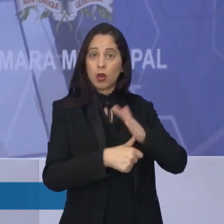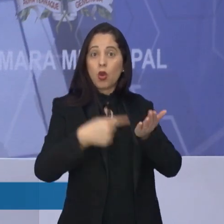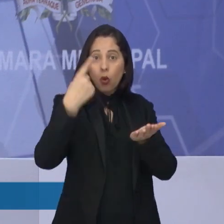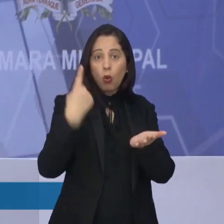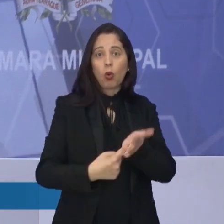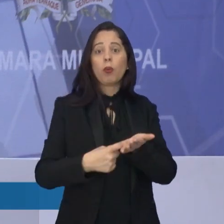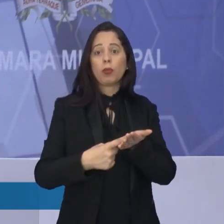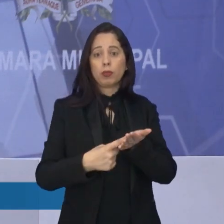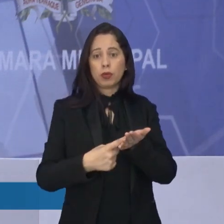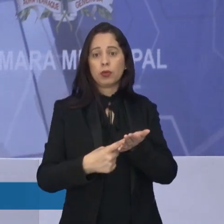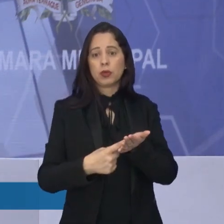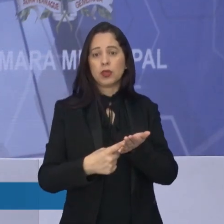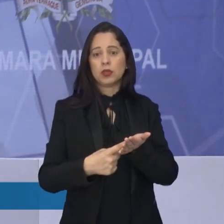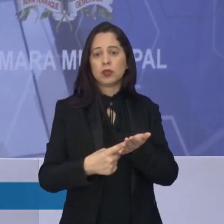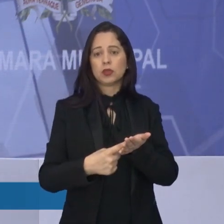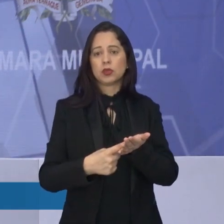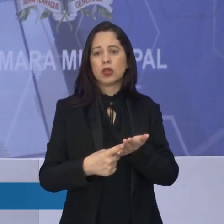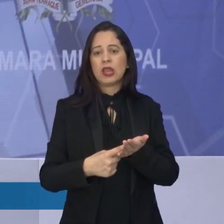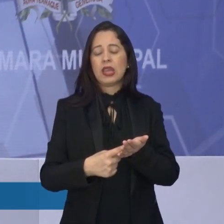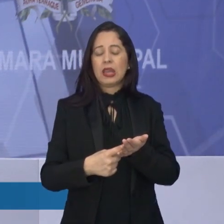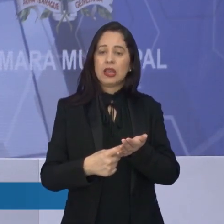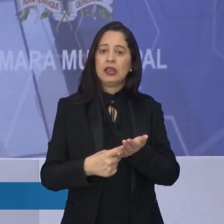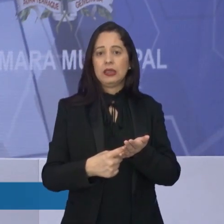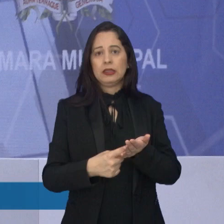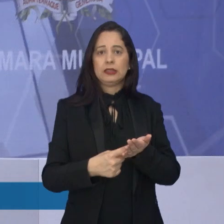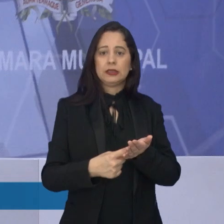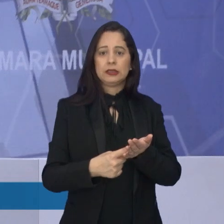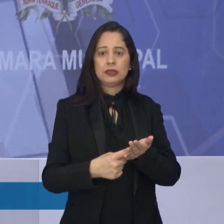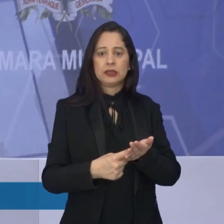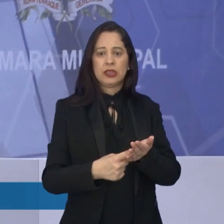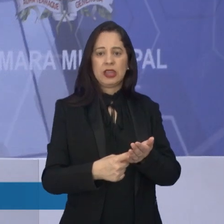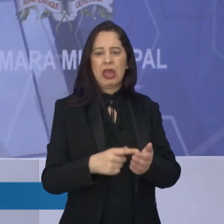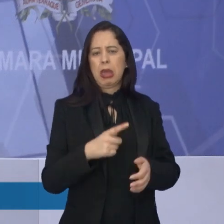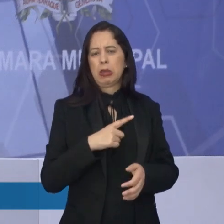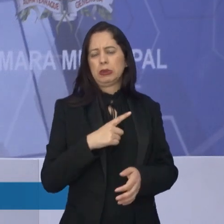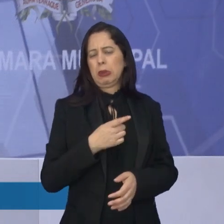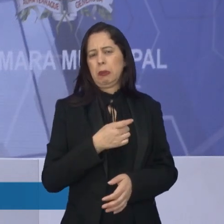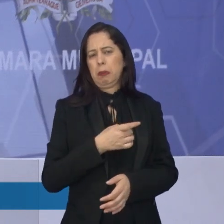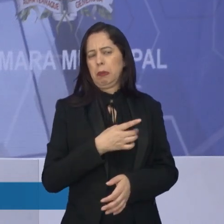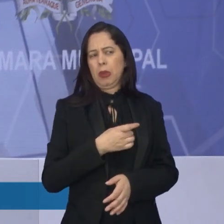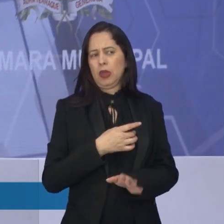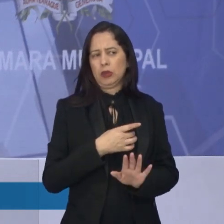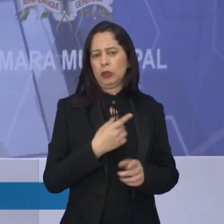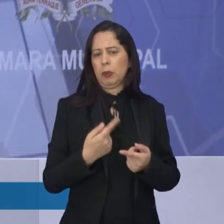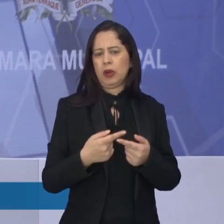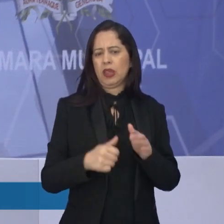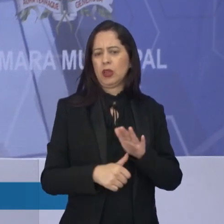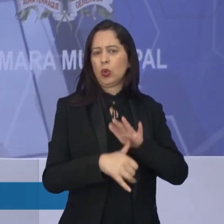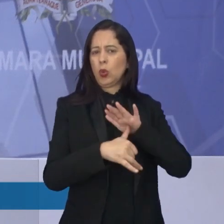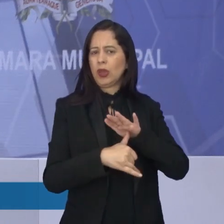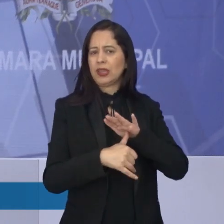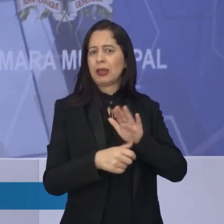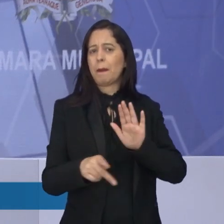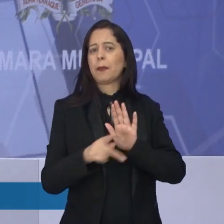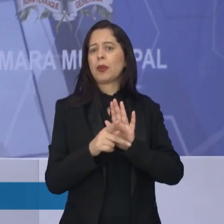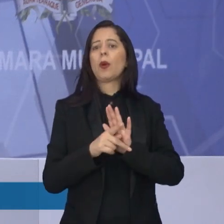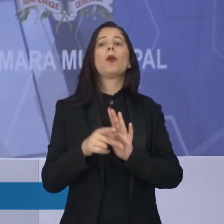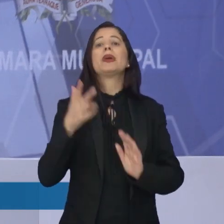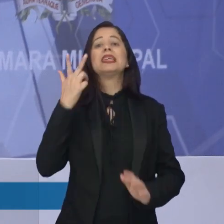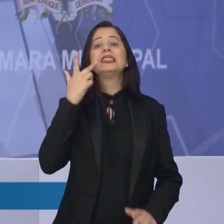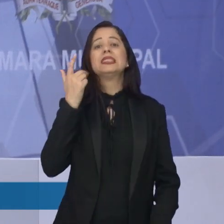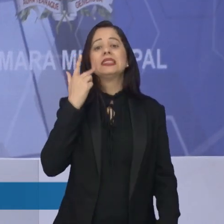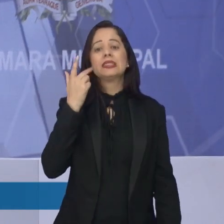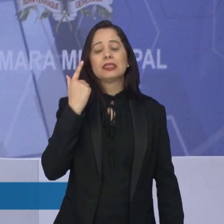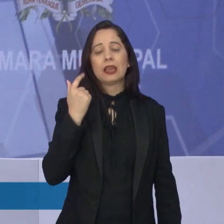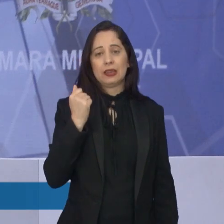o acordo, né? Eu tenho até um pouco de medo que essa ideia do ITA Ceará, que eu acho fabulosa, atrapalhe um pouco a questão